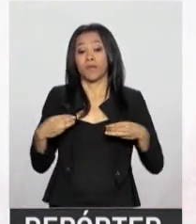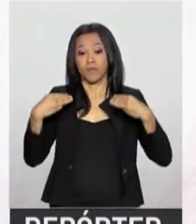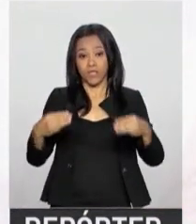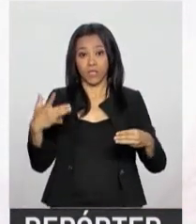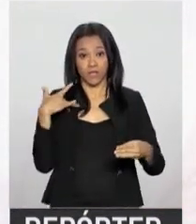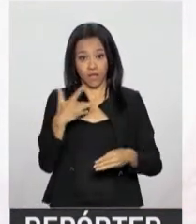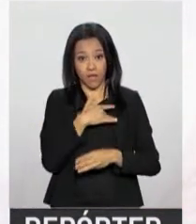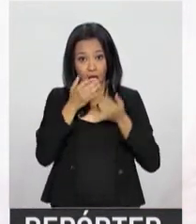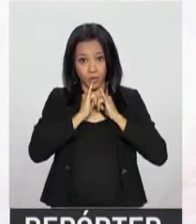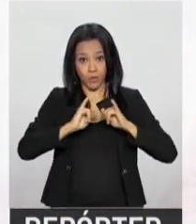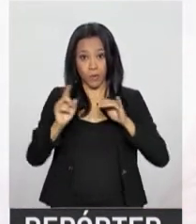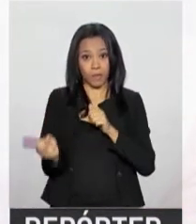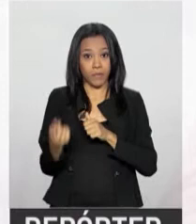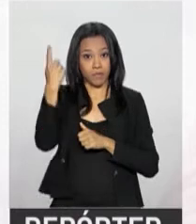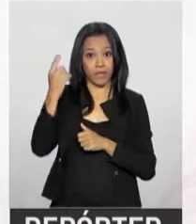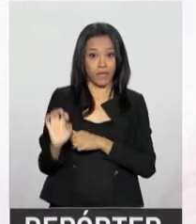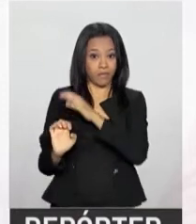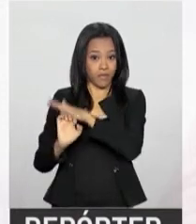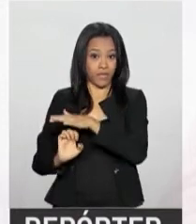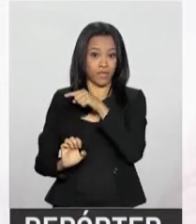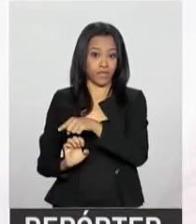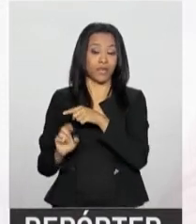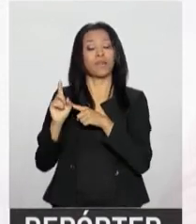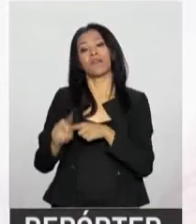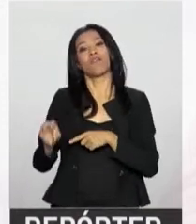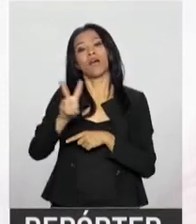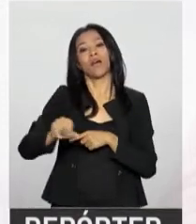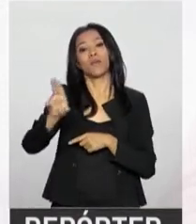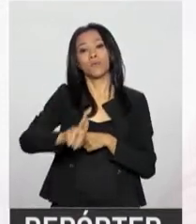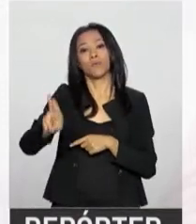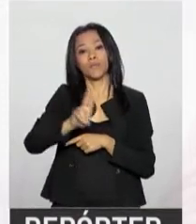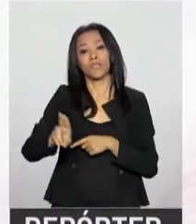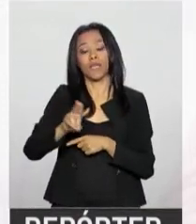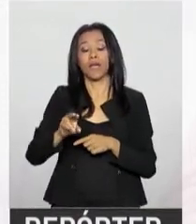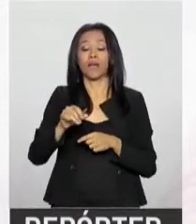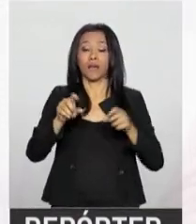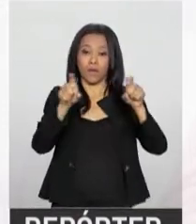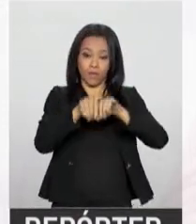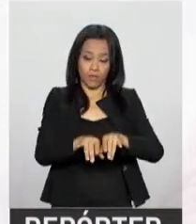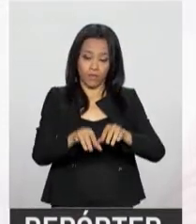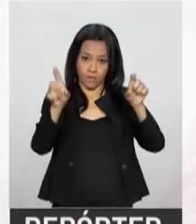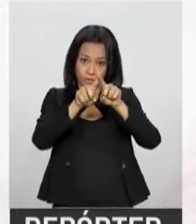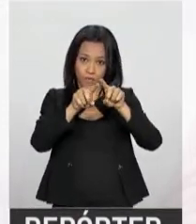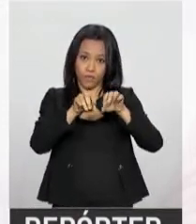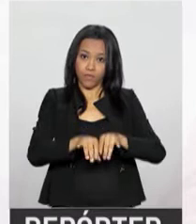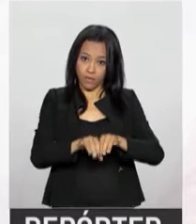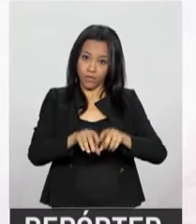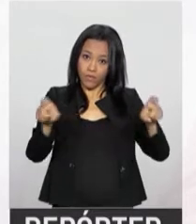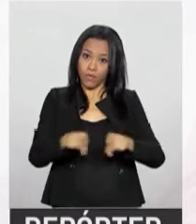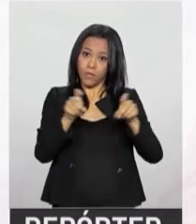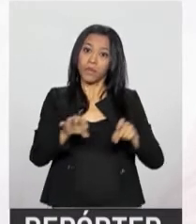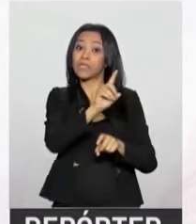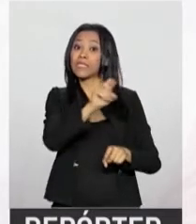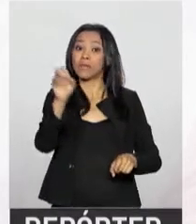da primeira empresa do edital que prevê a informatização de 100% das unidades básicas de saúde do país até